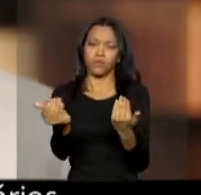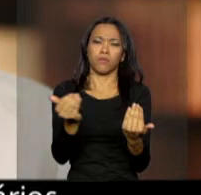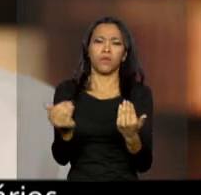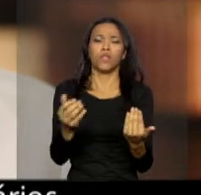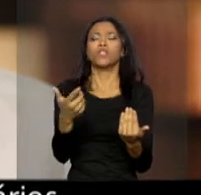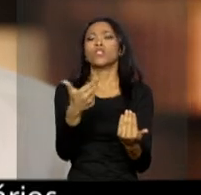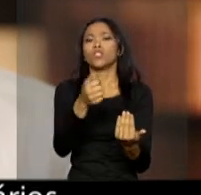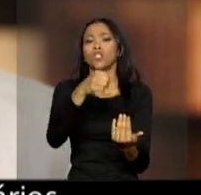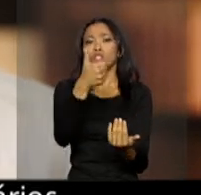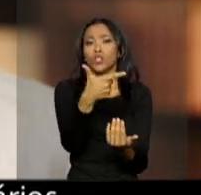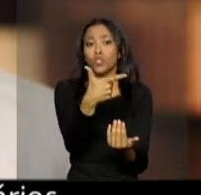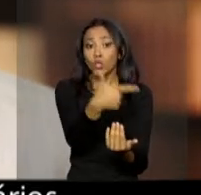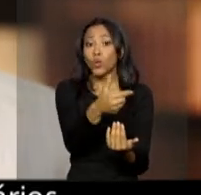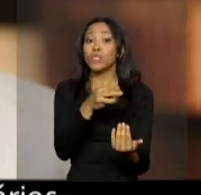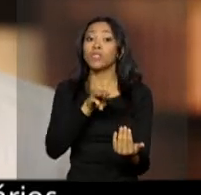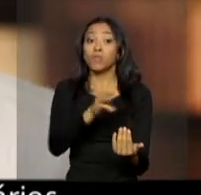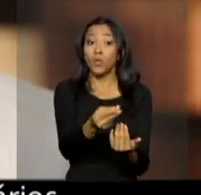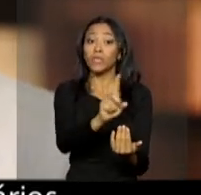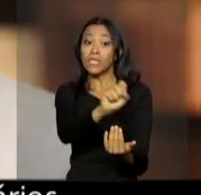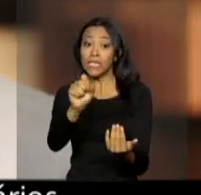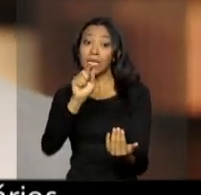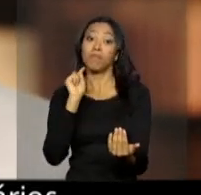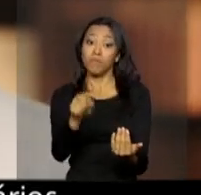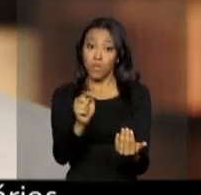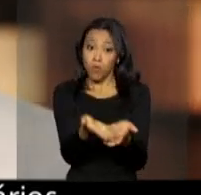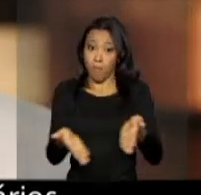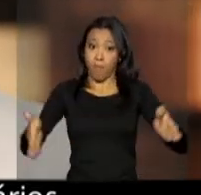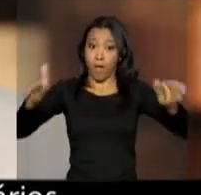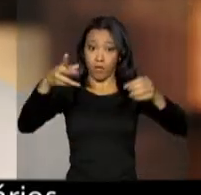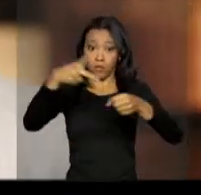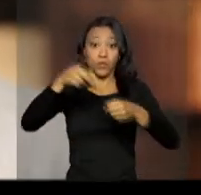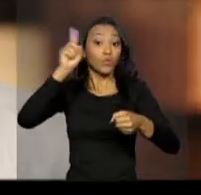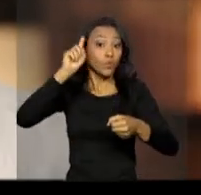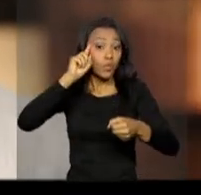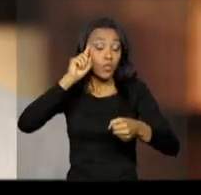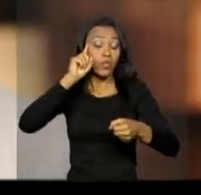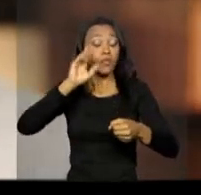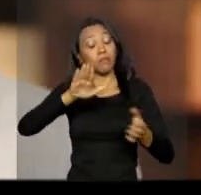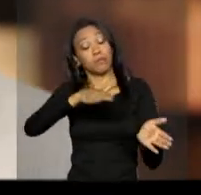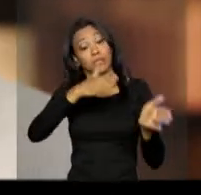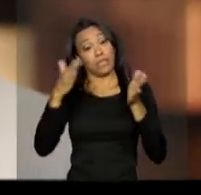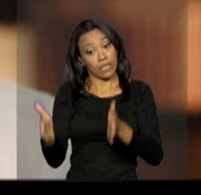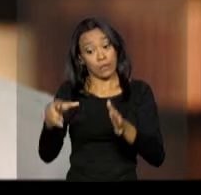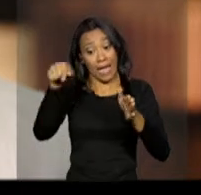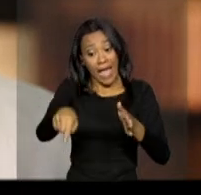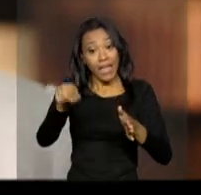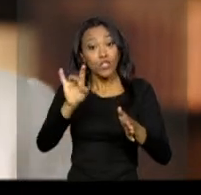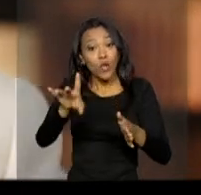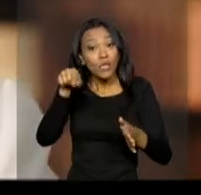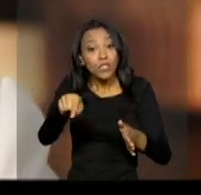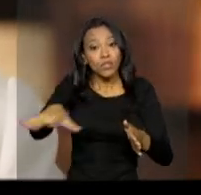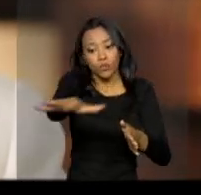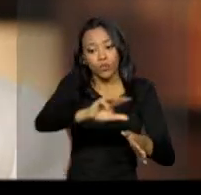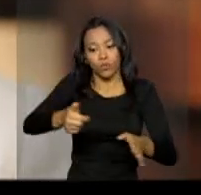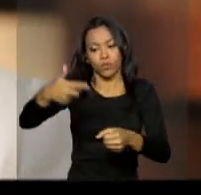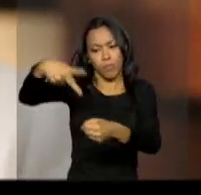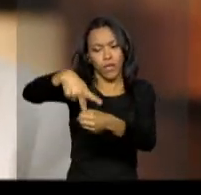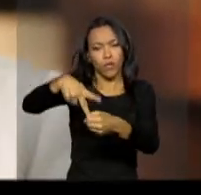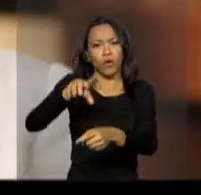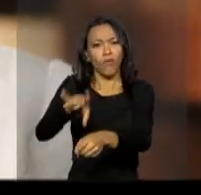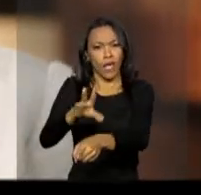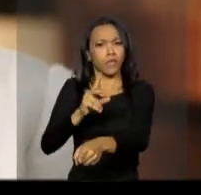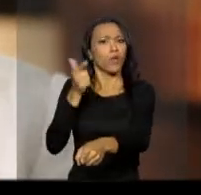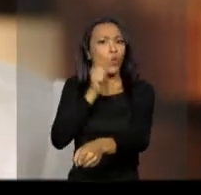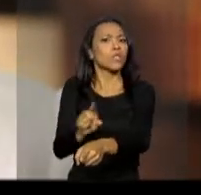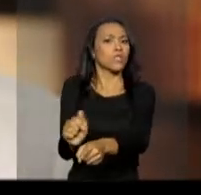de 2 milhões e 100 mil barris de petróleo diários. Enquanto o Campo de Libra vai alcançar, no